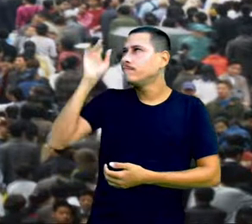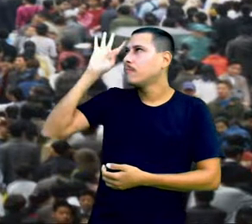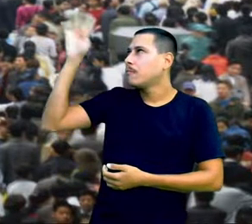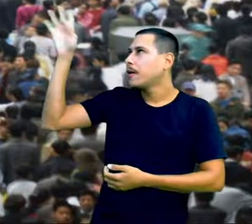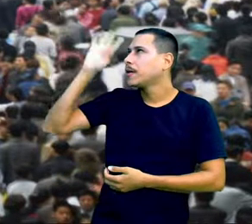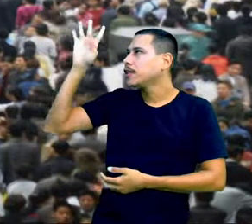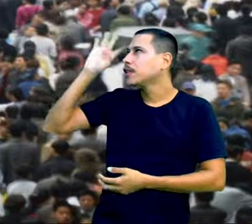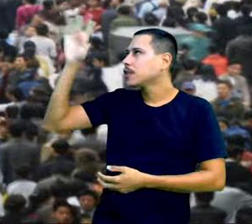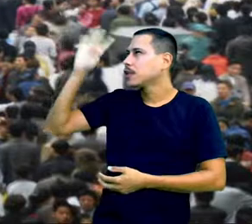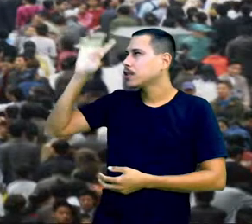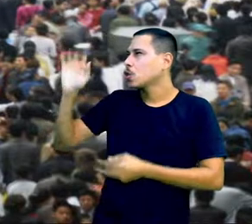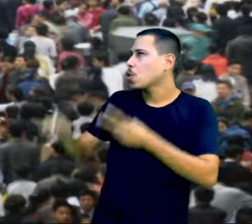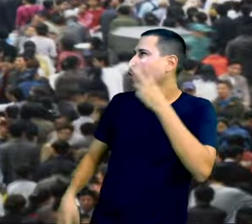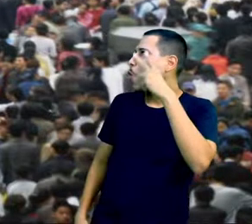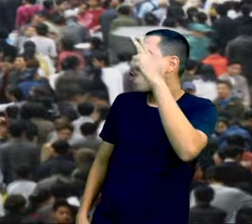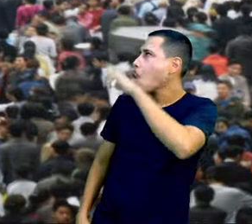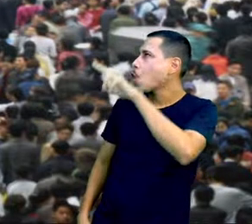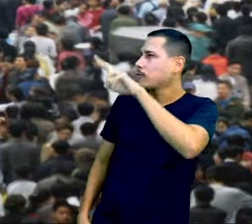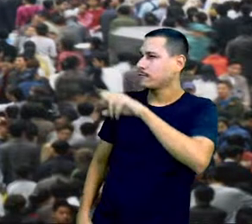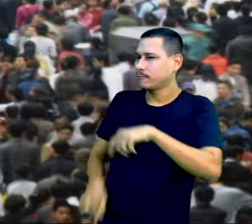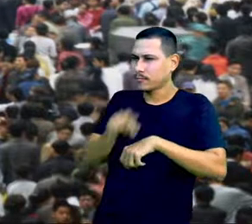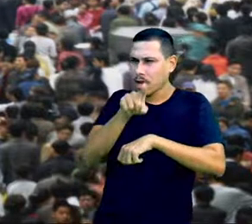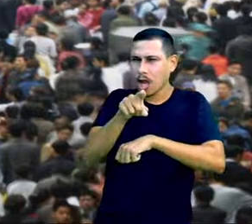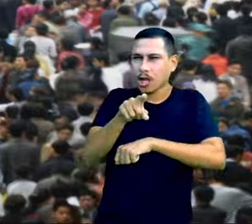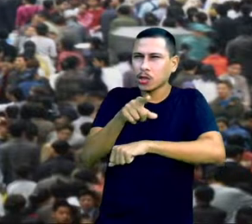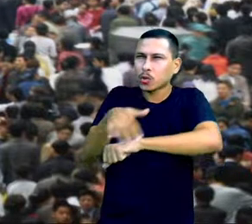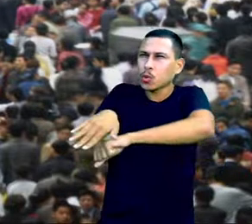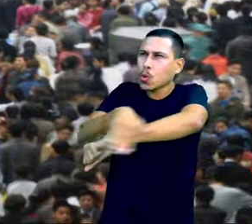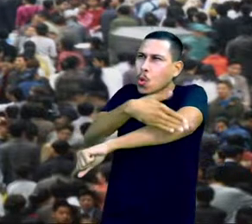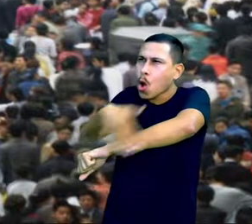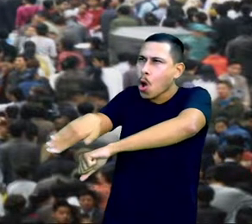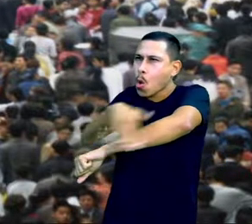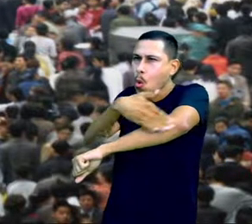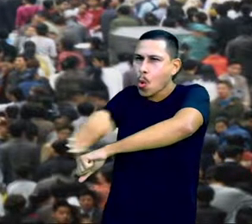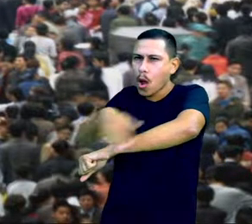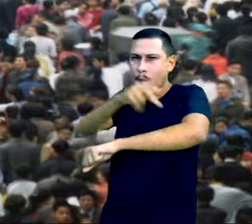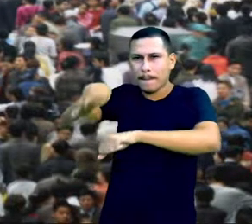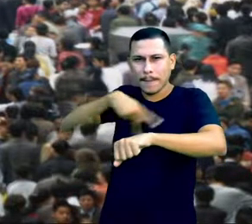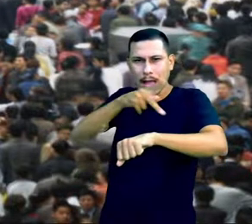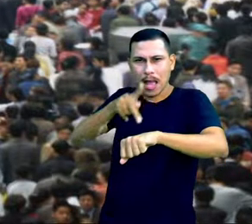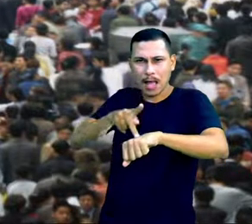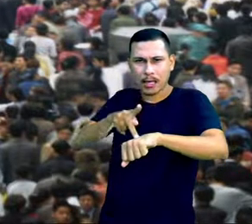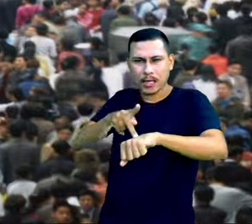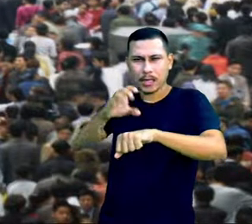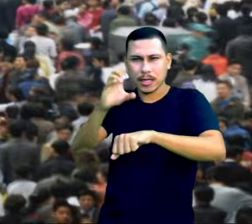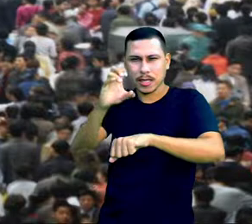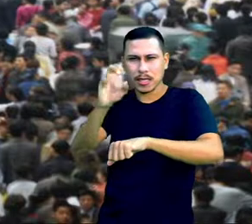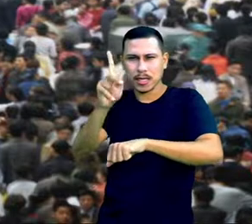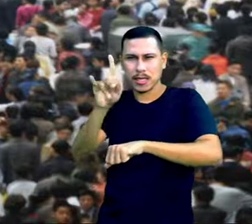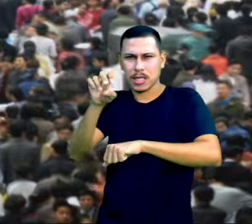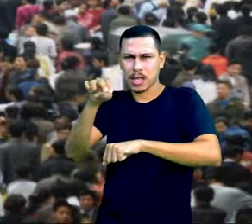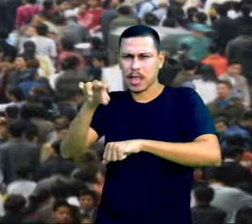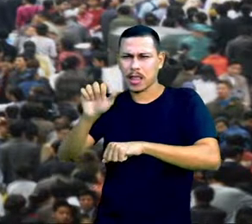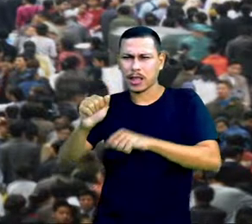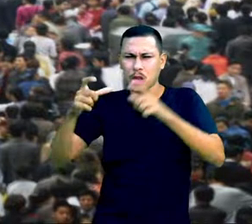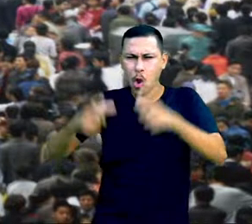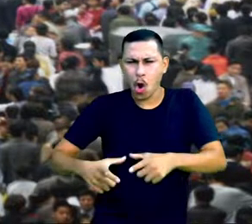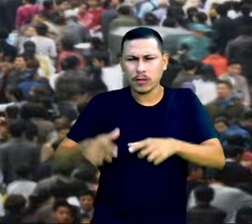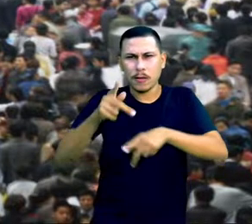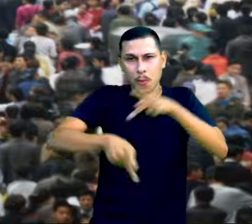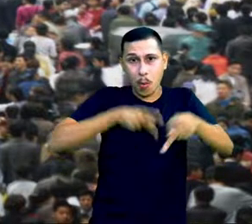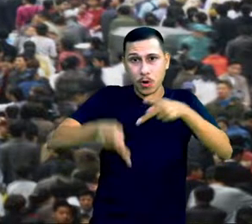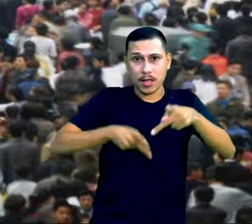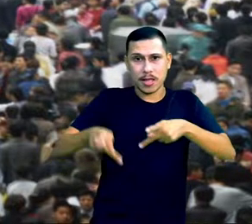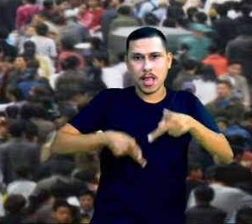Imagine você numa rua da China, onde a gente tem a maior